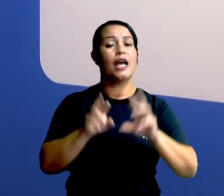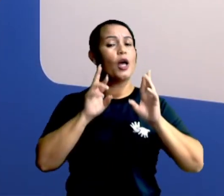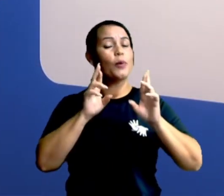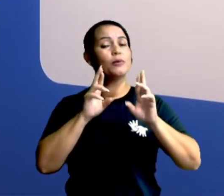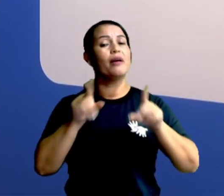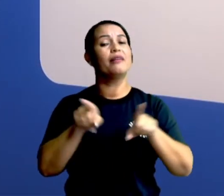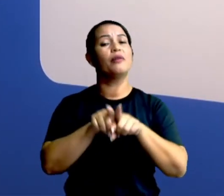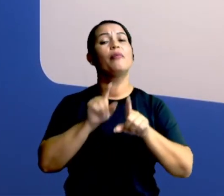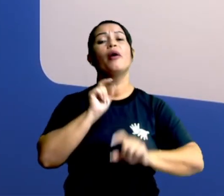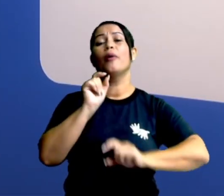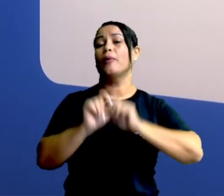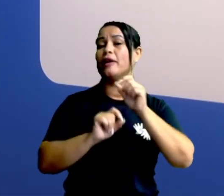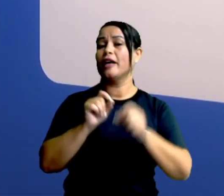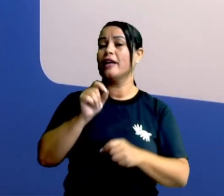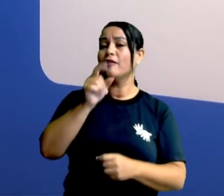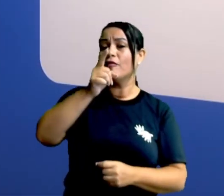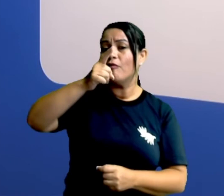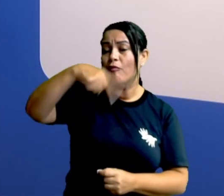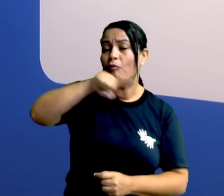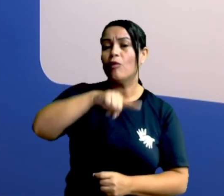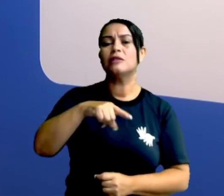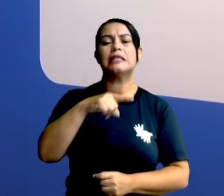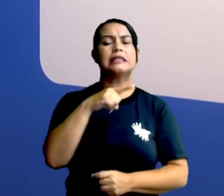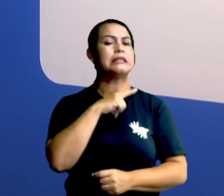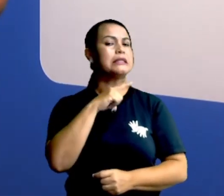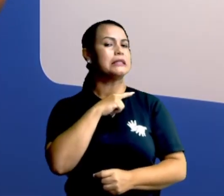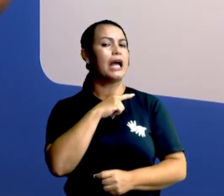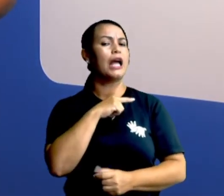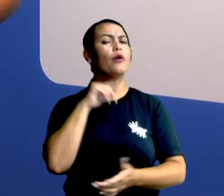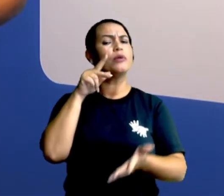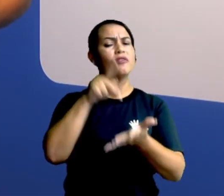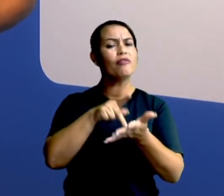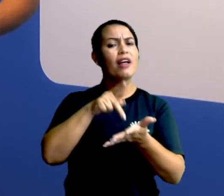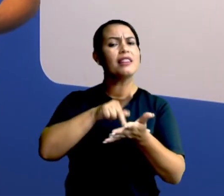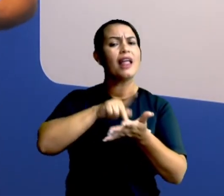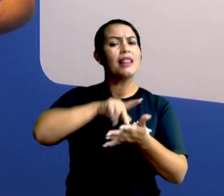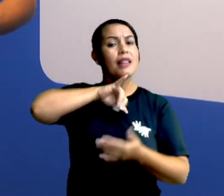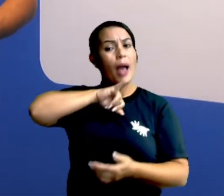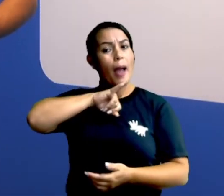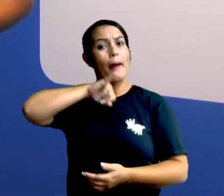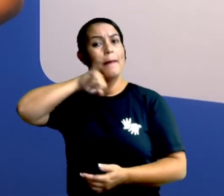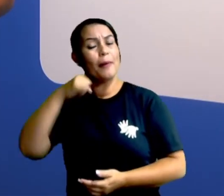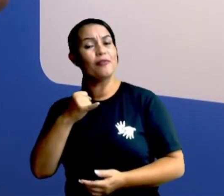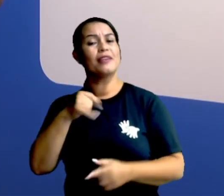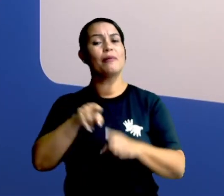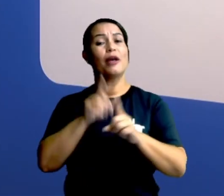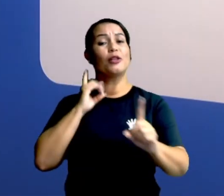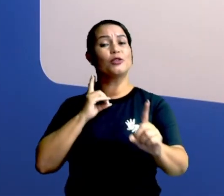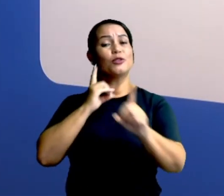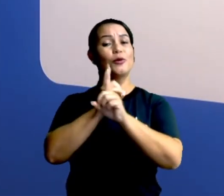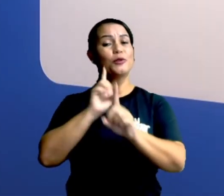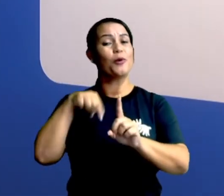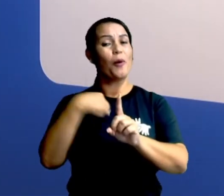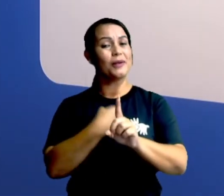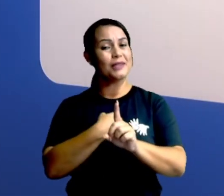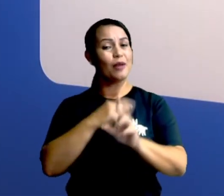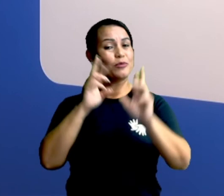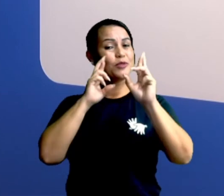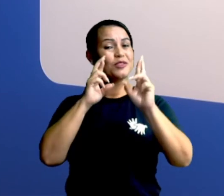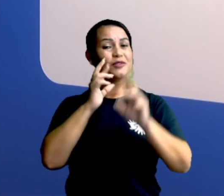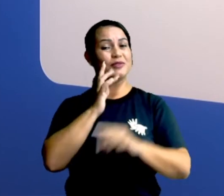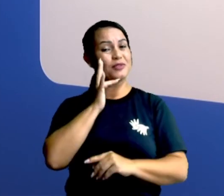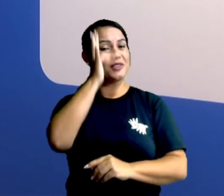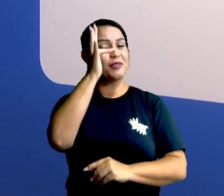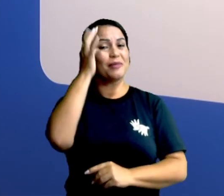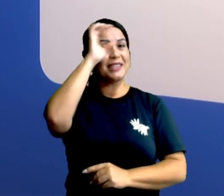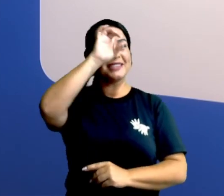Espero também que vocês tenham de fato aproveitado e nós nos encontramos muito em